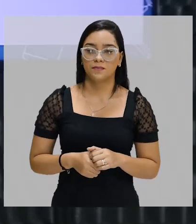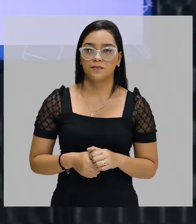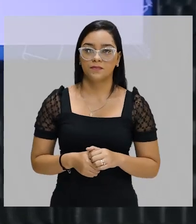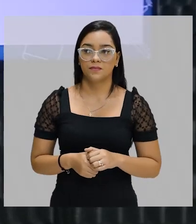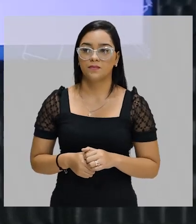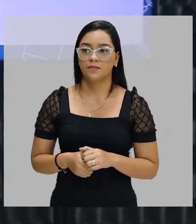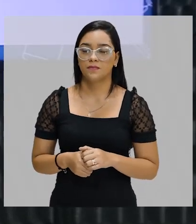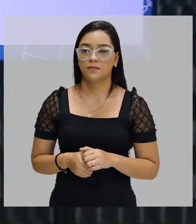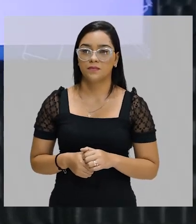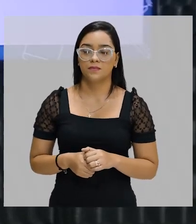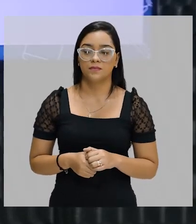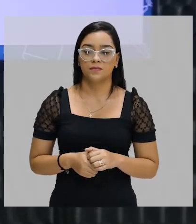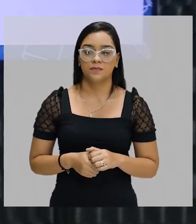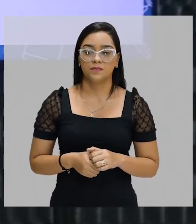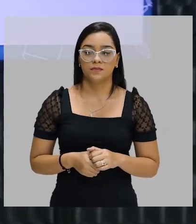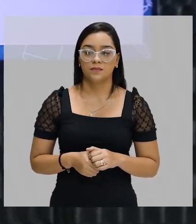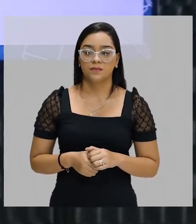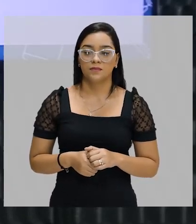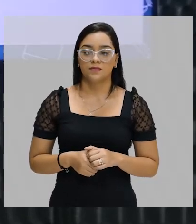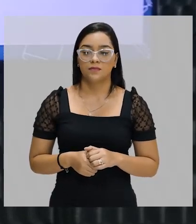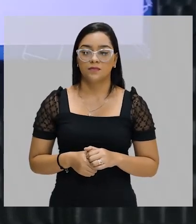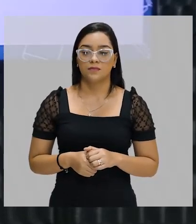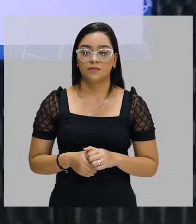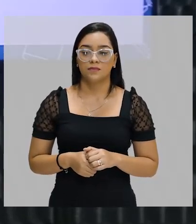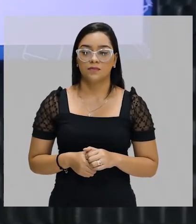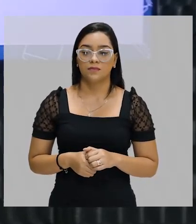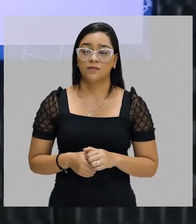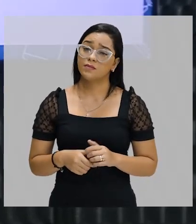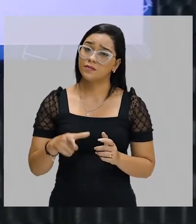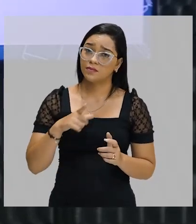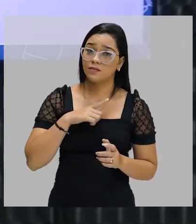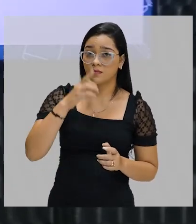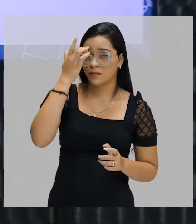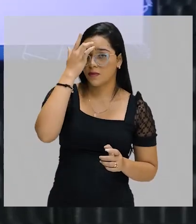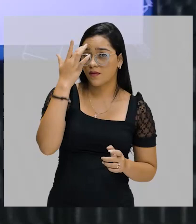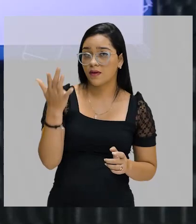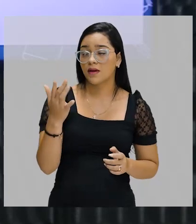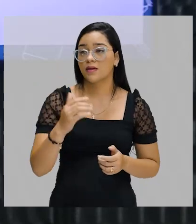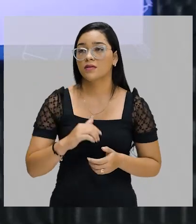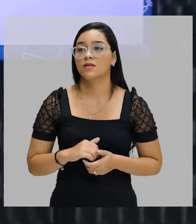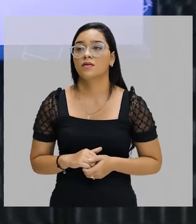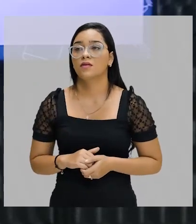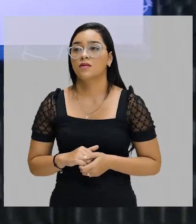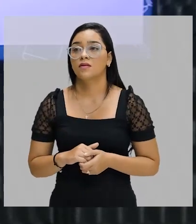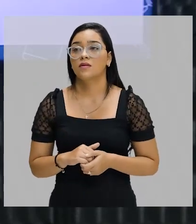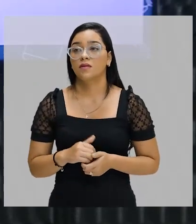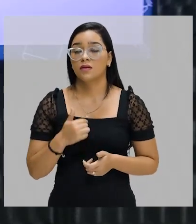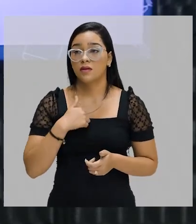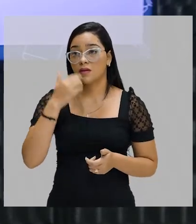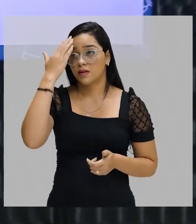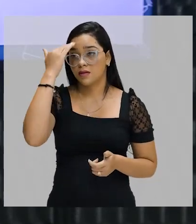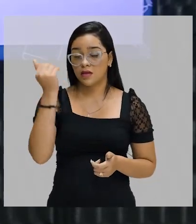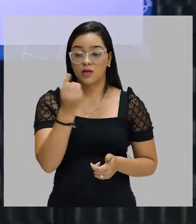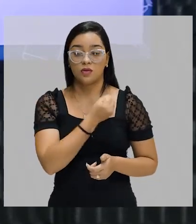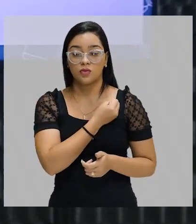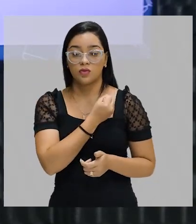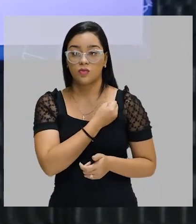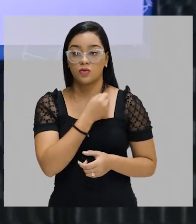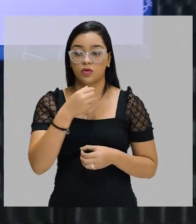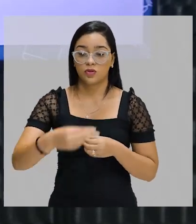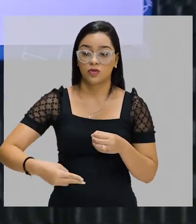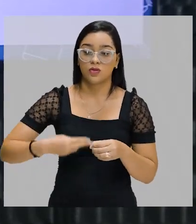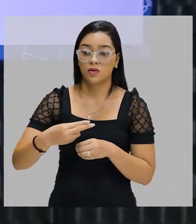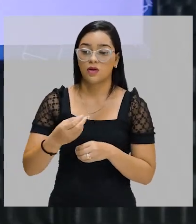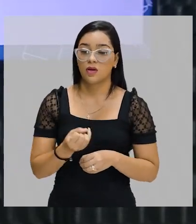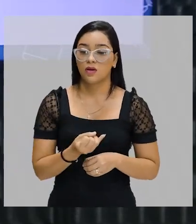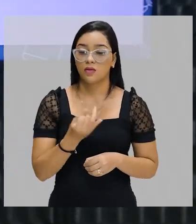existe aí nesse núcleo? Aí se torna bem fácil, né? Eu sei que o número de nêutrons é a